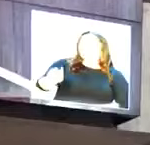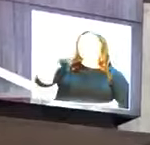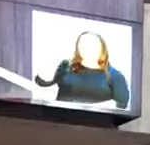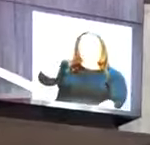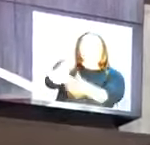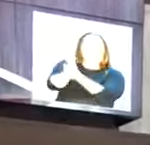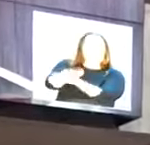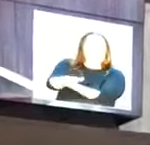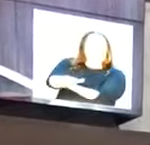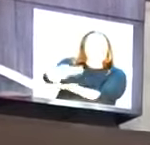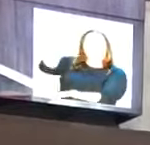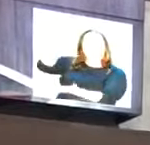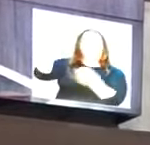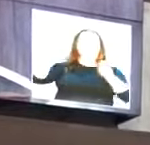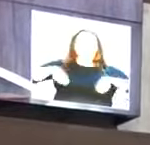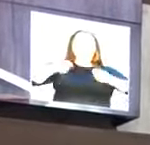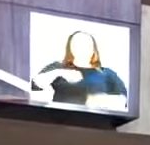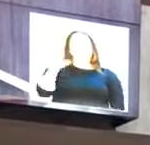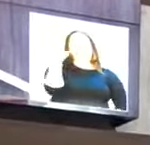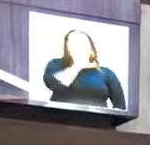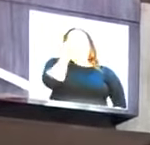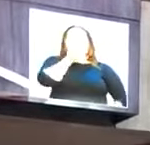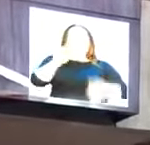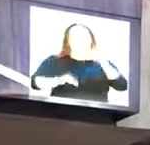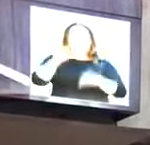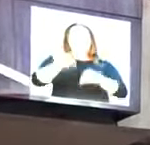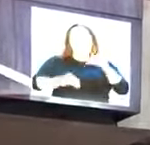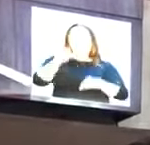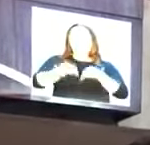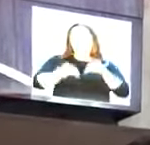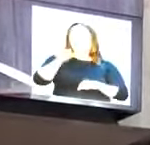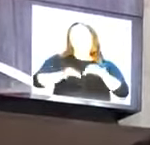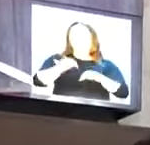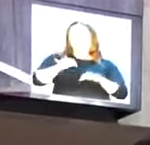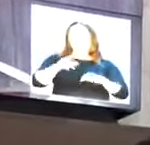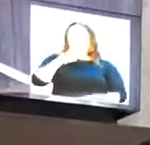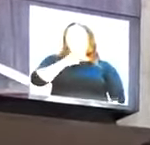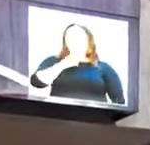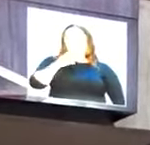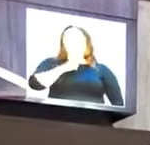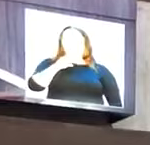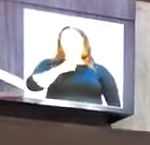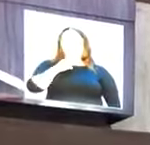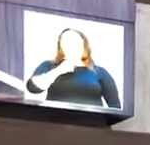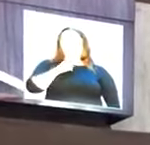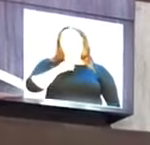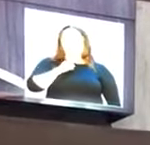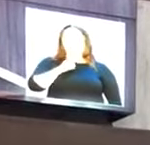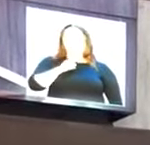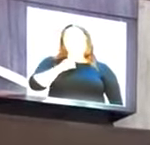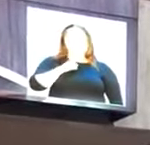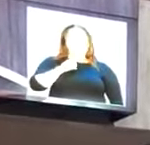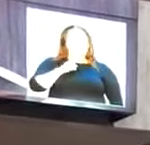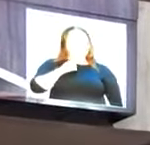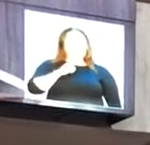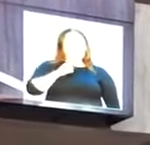de celeridade, ou seja, com a morosidade do Poder Judiciário desses dois municípios, motivo